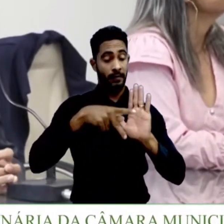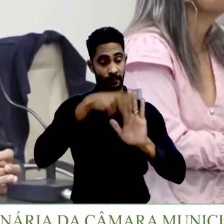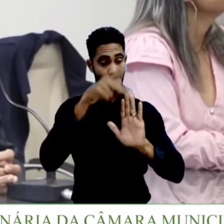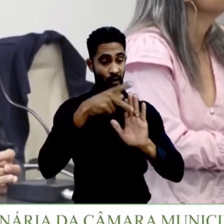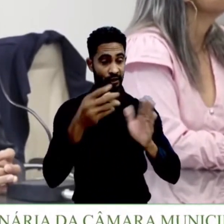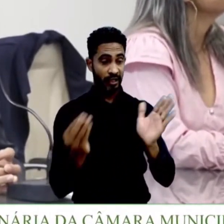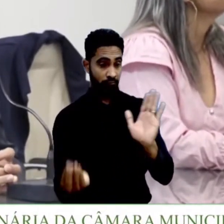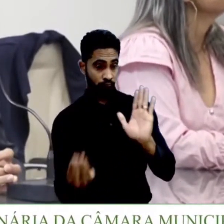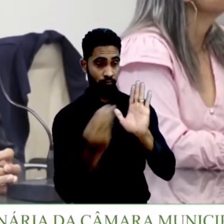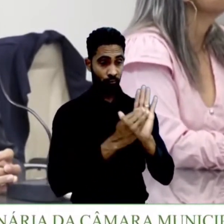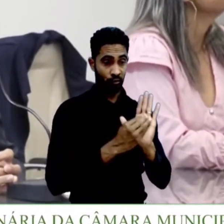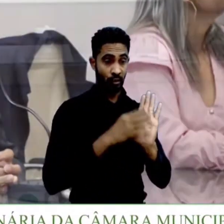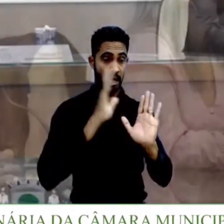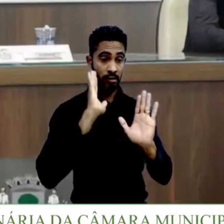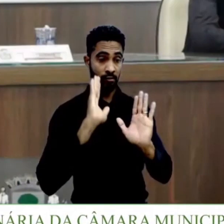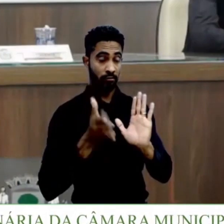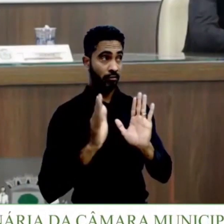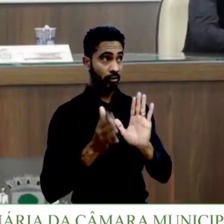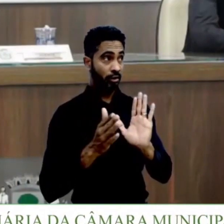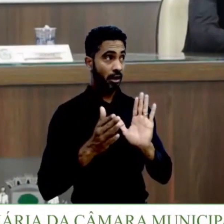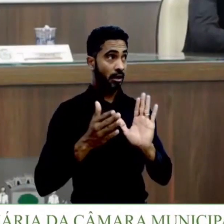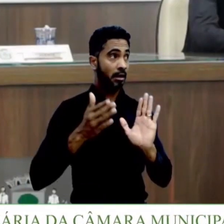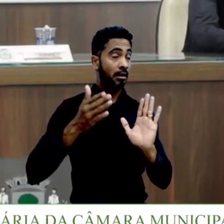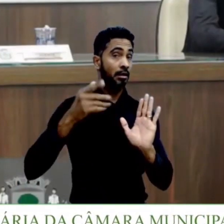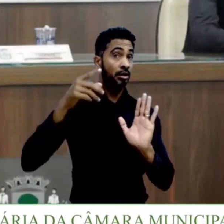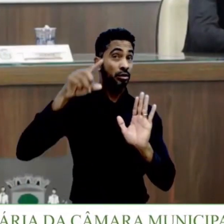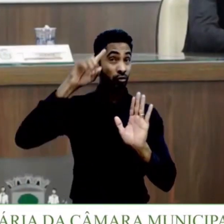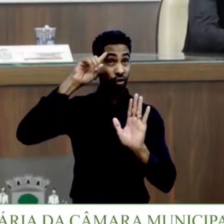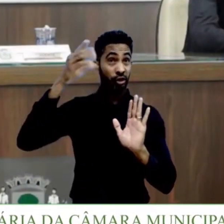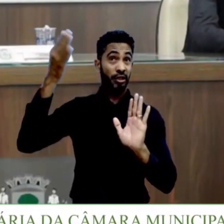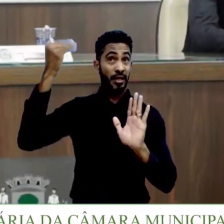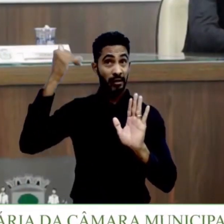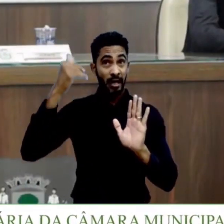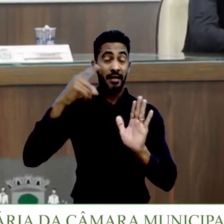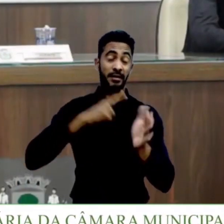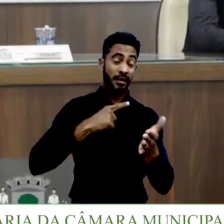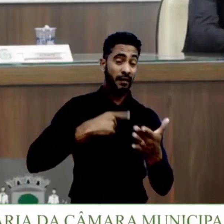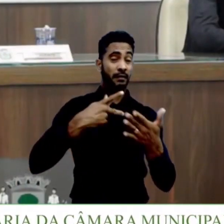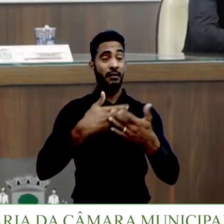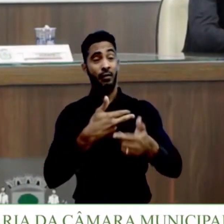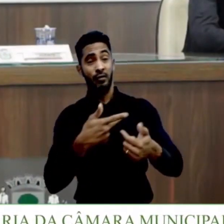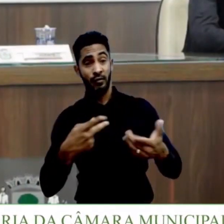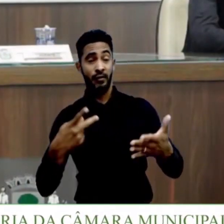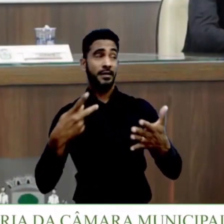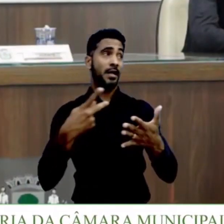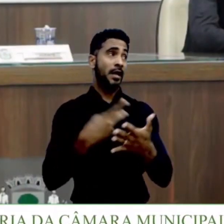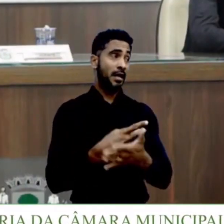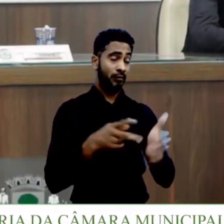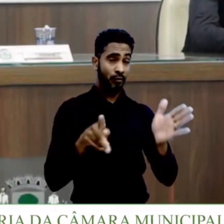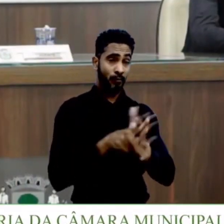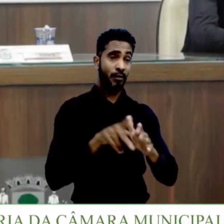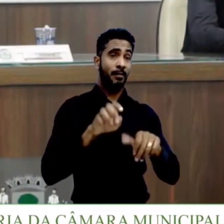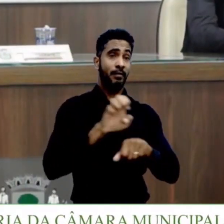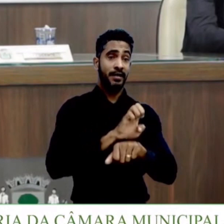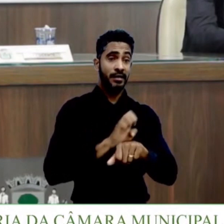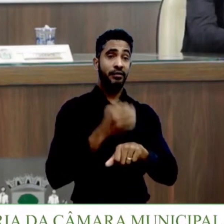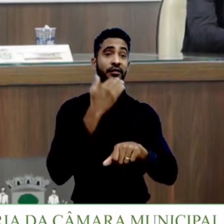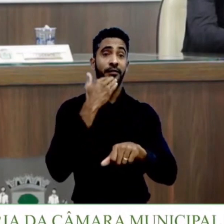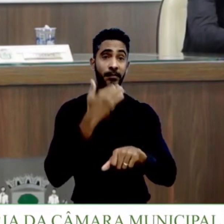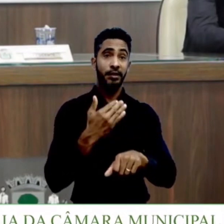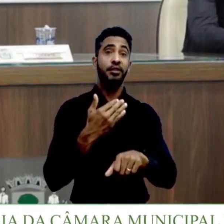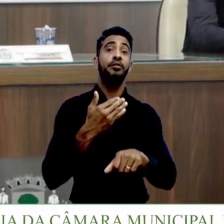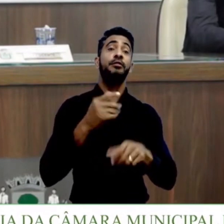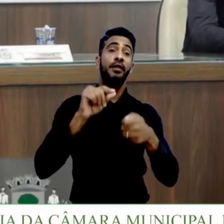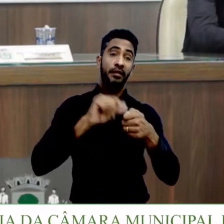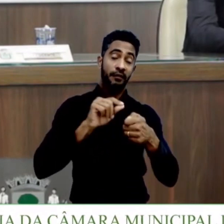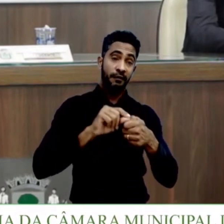protocolado alguns dias atrás e veio com algumas inconsistências que o próprio executivo pediu para que